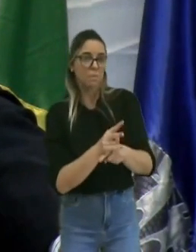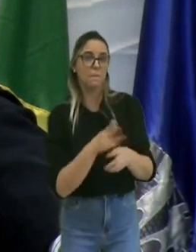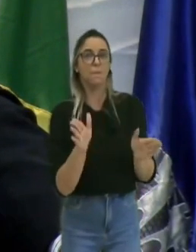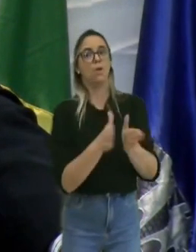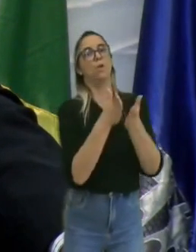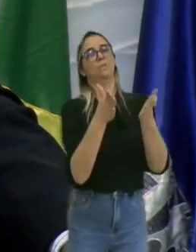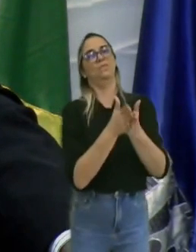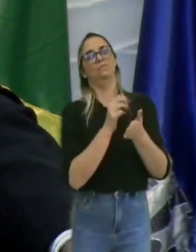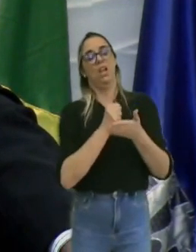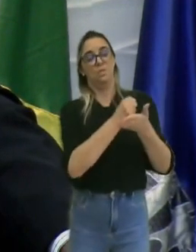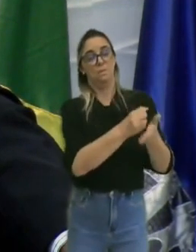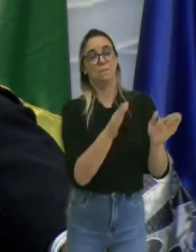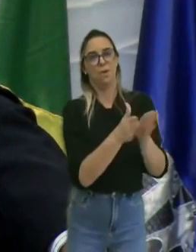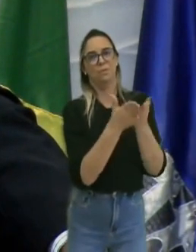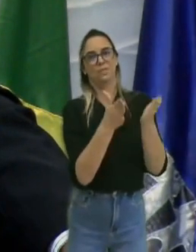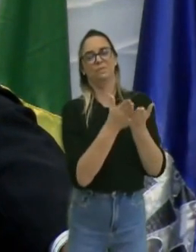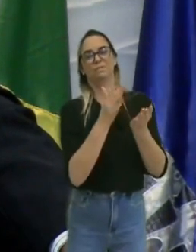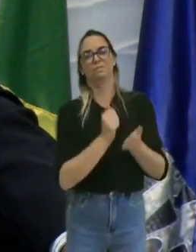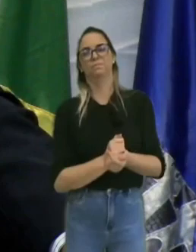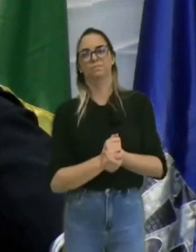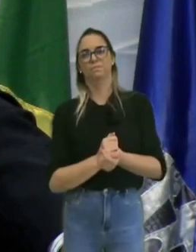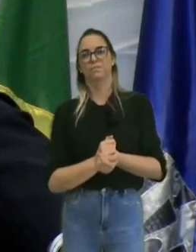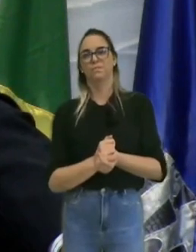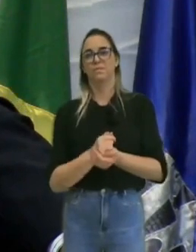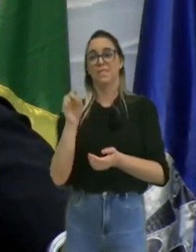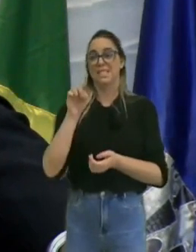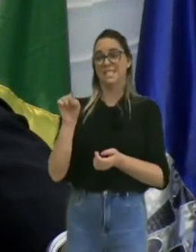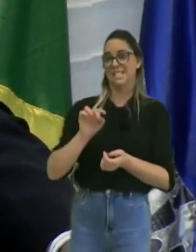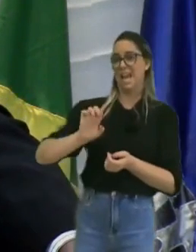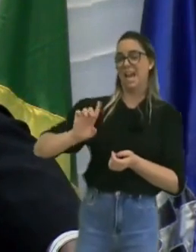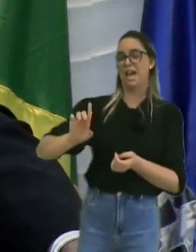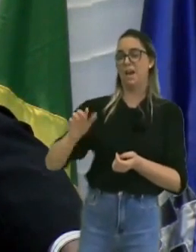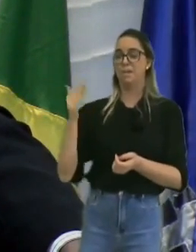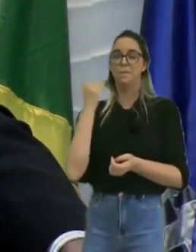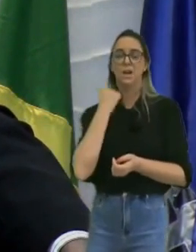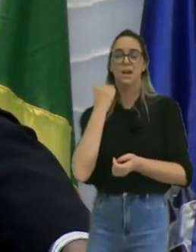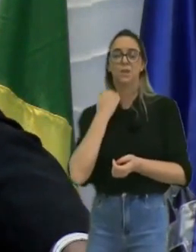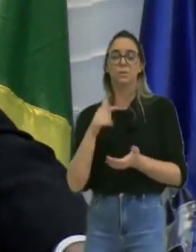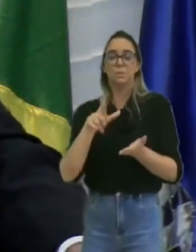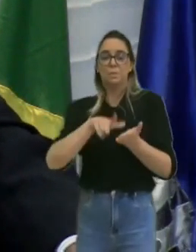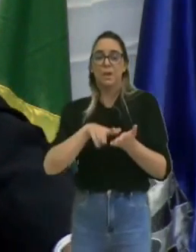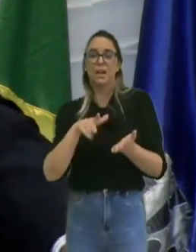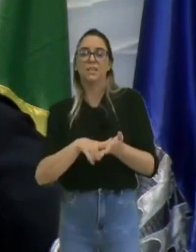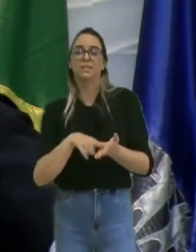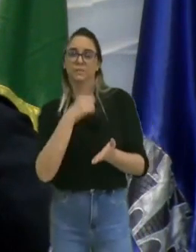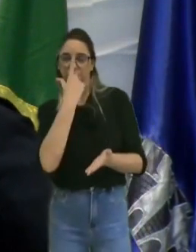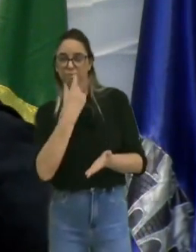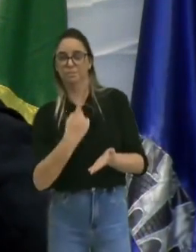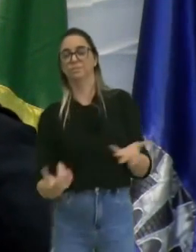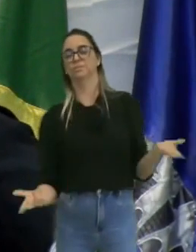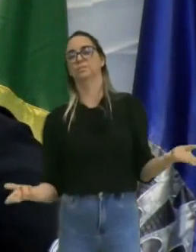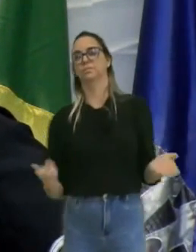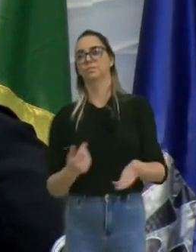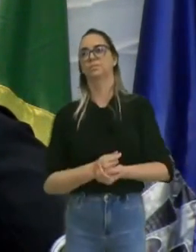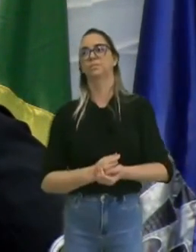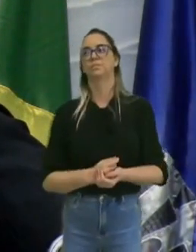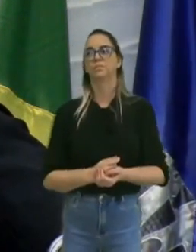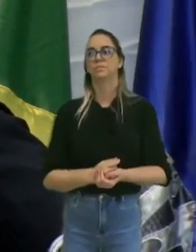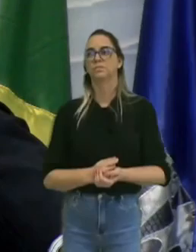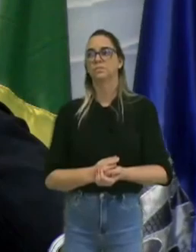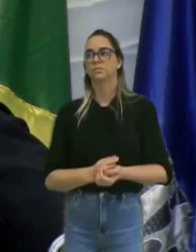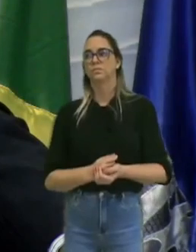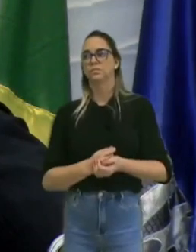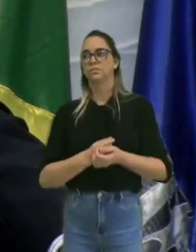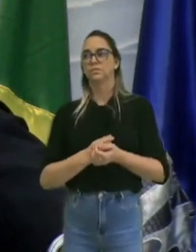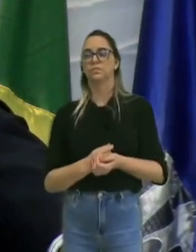máquina? Zé do Banco, jamais você ser seu lamba chulé. Seu lamba bota. Seu não. E nem ninguém da